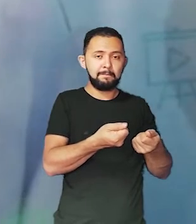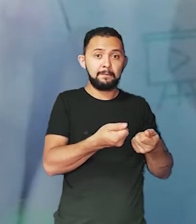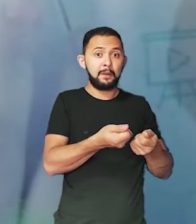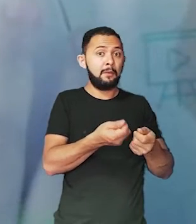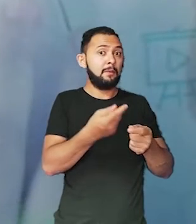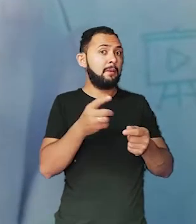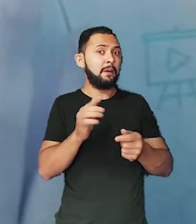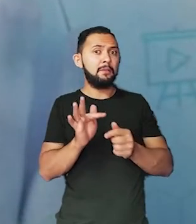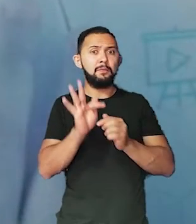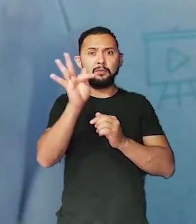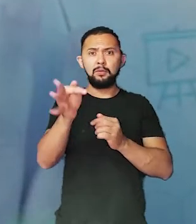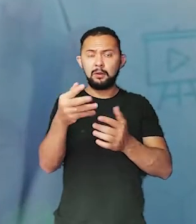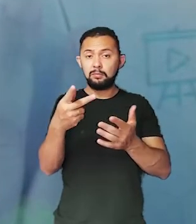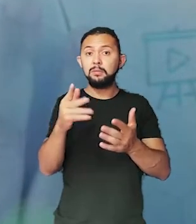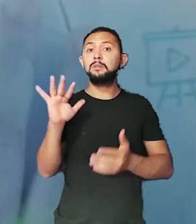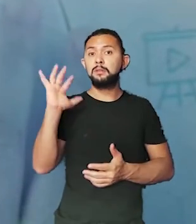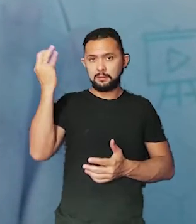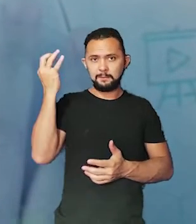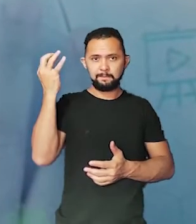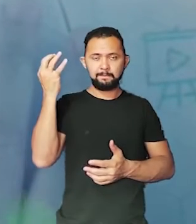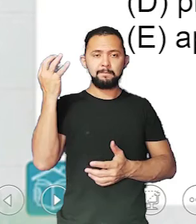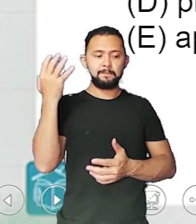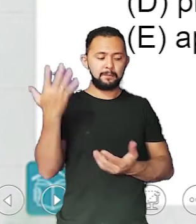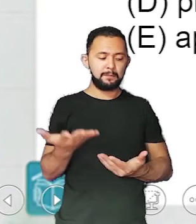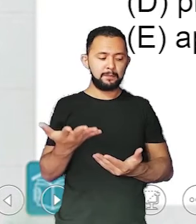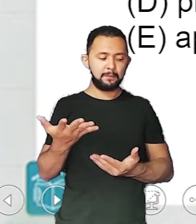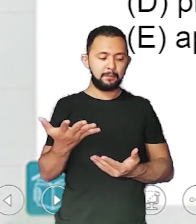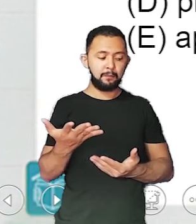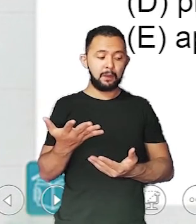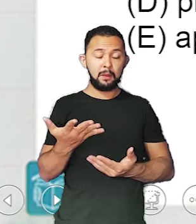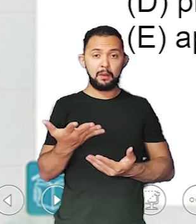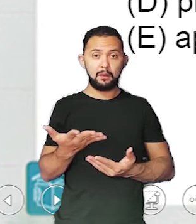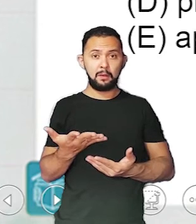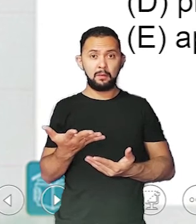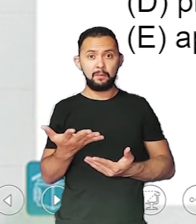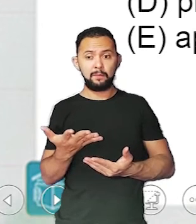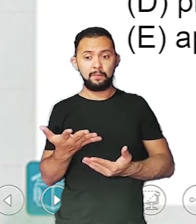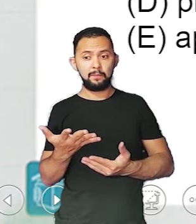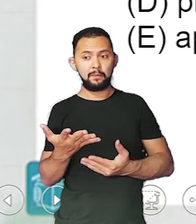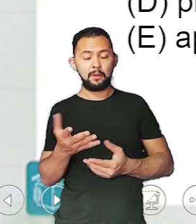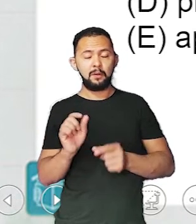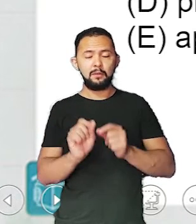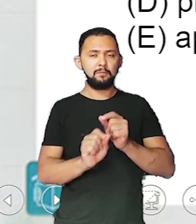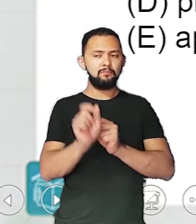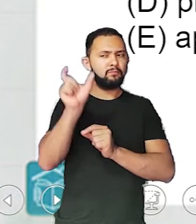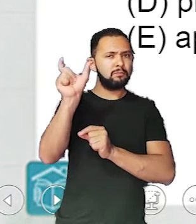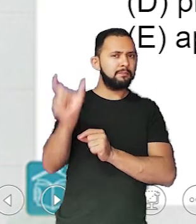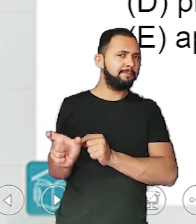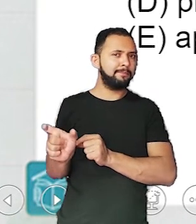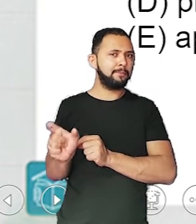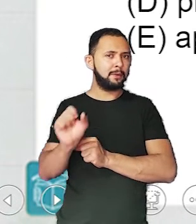vai acontecer, né? Algo é bem provável, certo? Então, esse algo que é bem provável é justamente o sujeito, é o que está faltando. Aqui eu